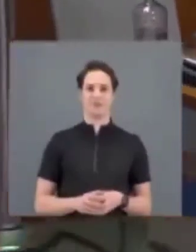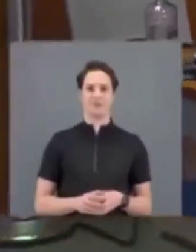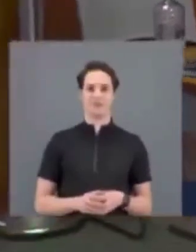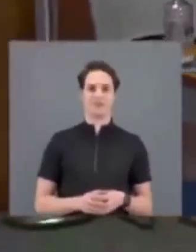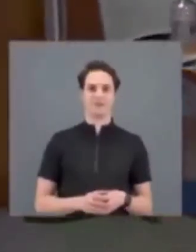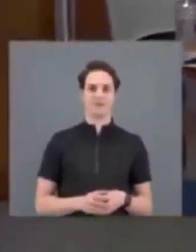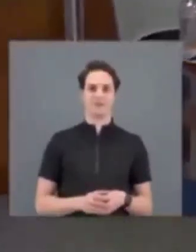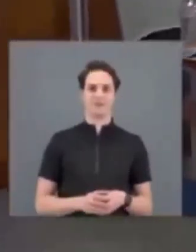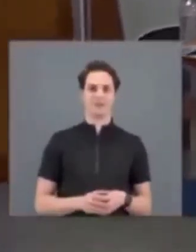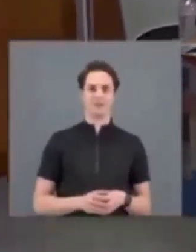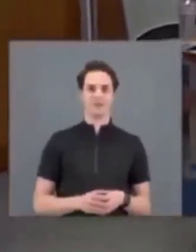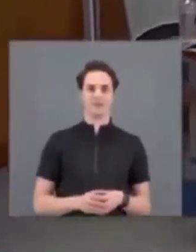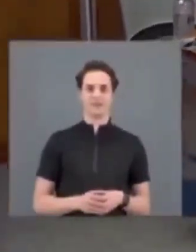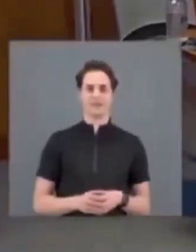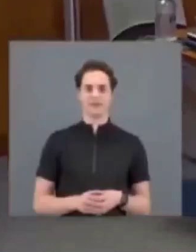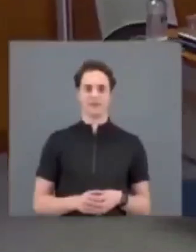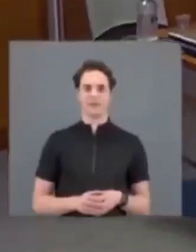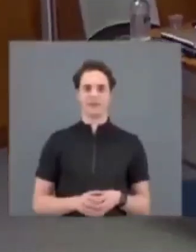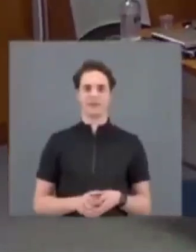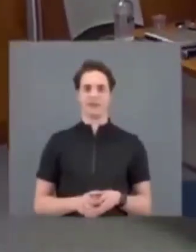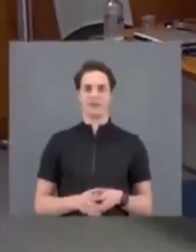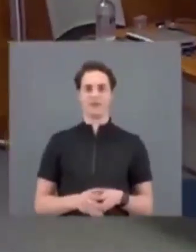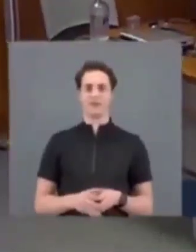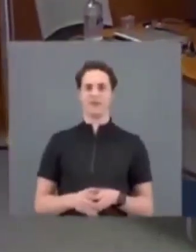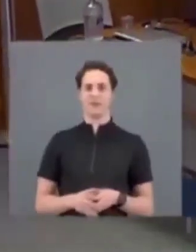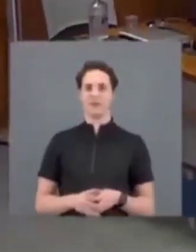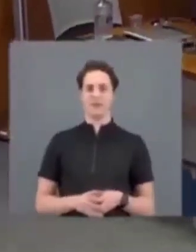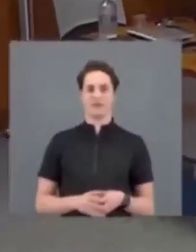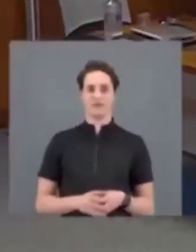Play. Foi.